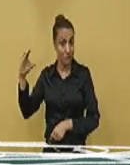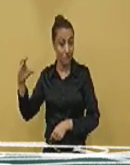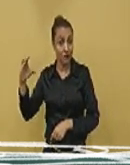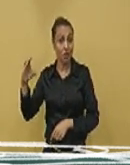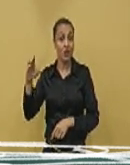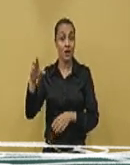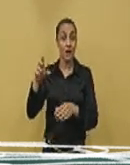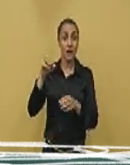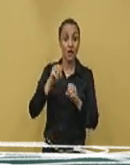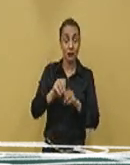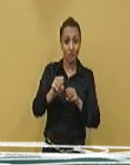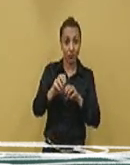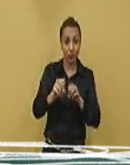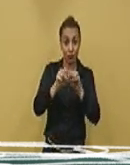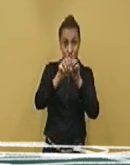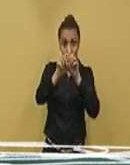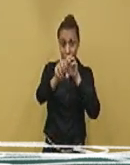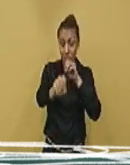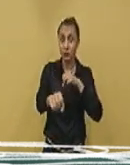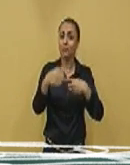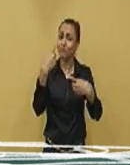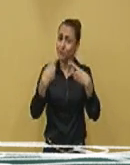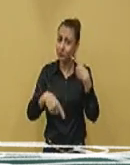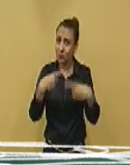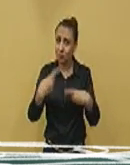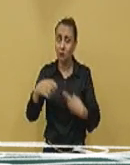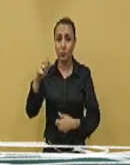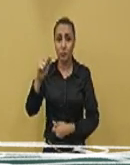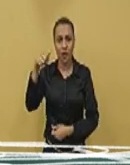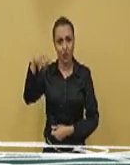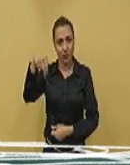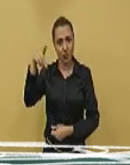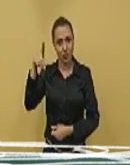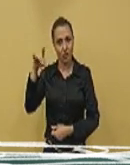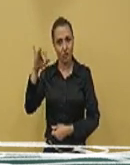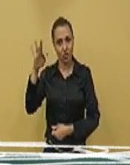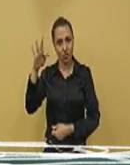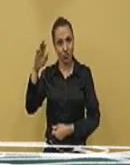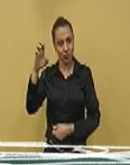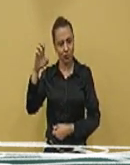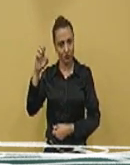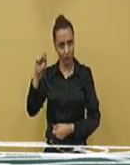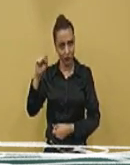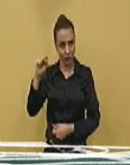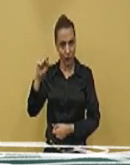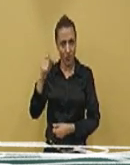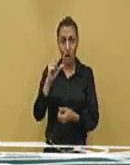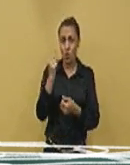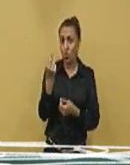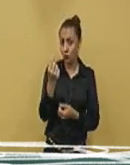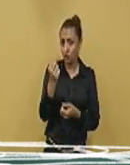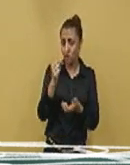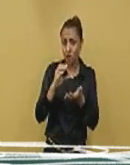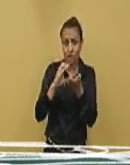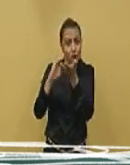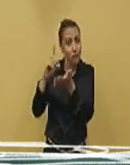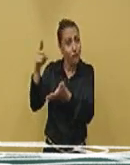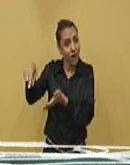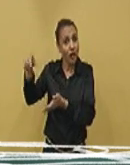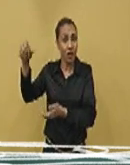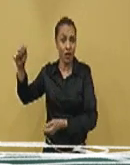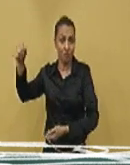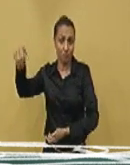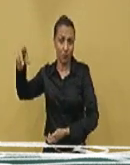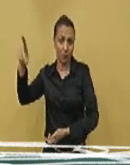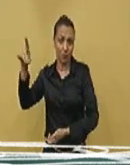da educação à distância está sendo discutida pela Andifes. O dinheiro não vai para a Andifes, é do MEC. A Andifes propôs uma